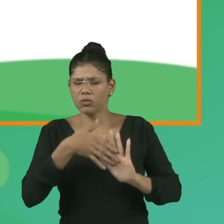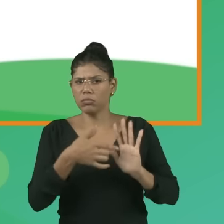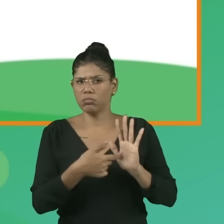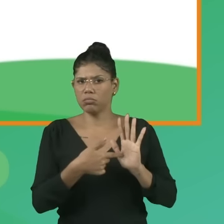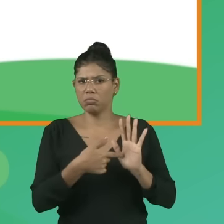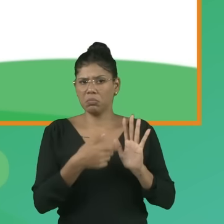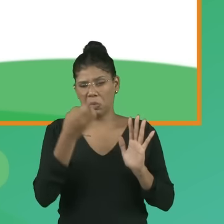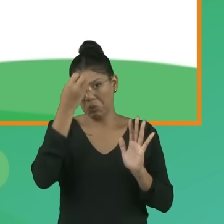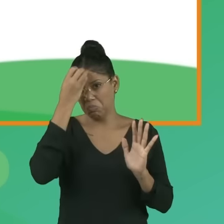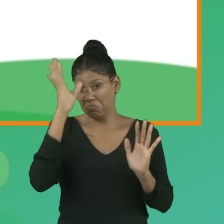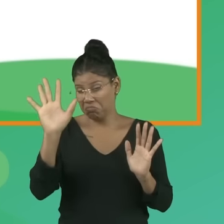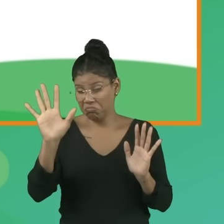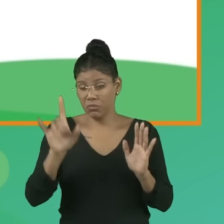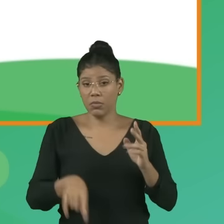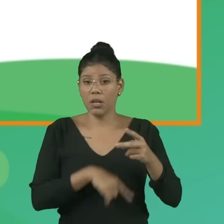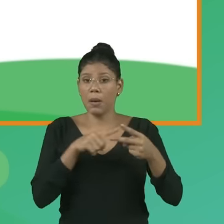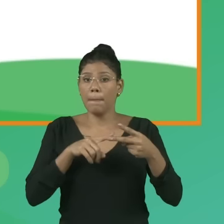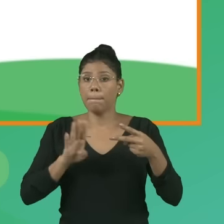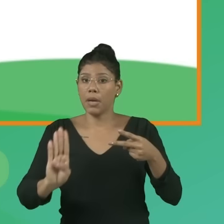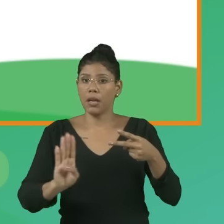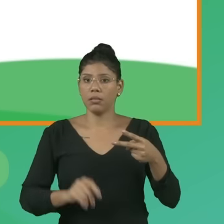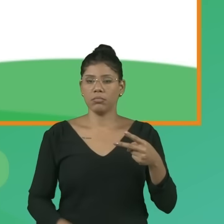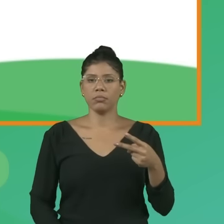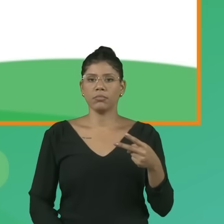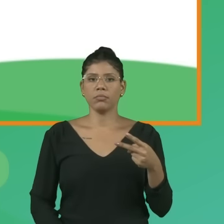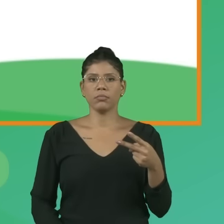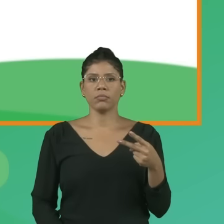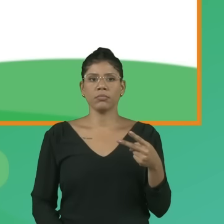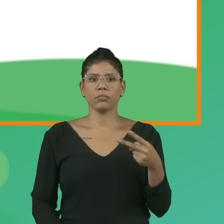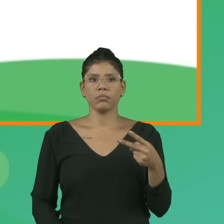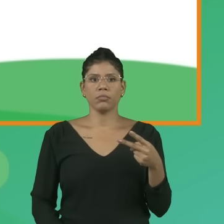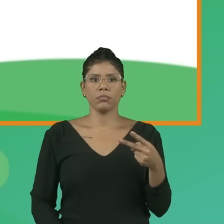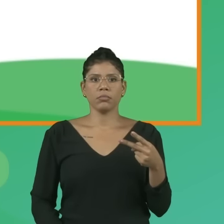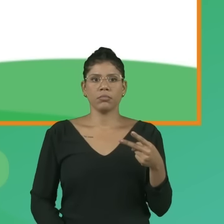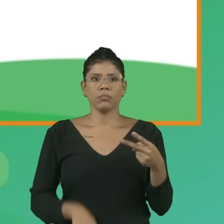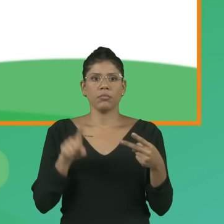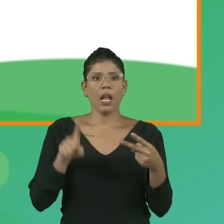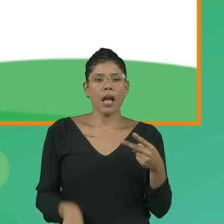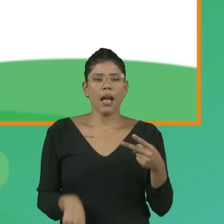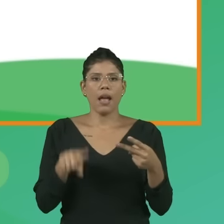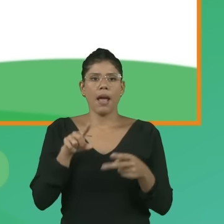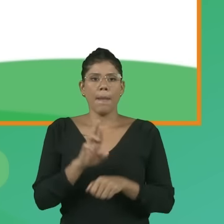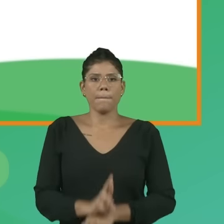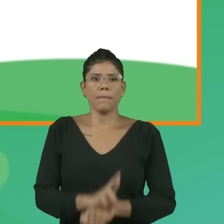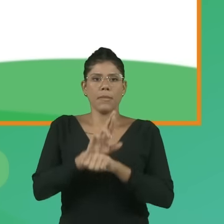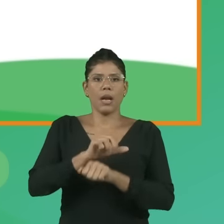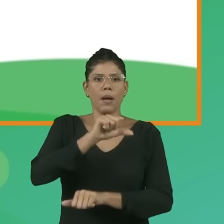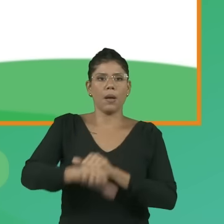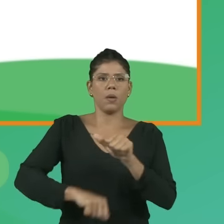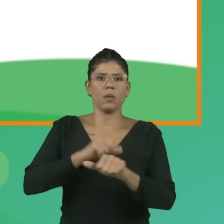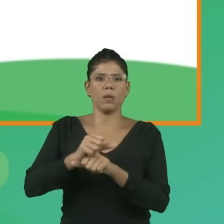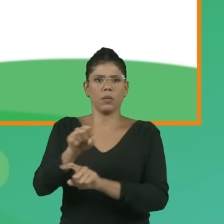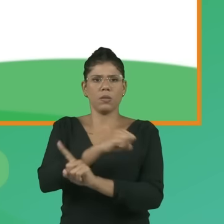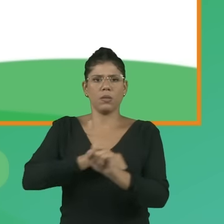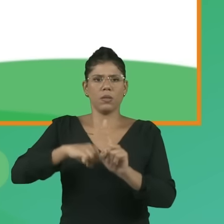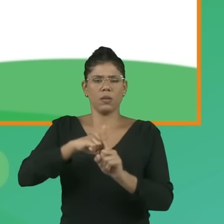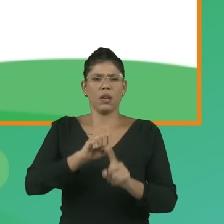Não lembro. Vamos para B. Incorporação das estratificações sociais. Aí, você me pergunta, o que é essas